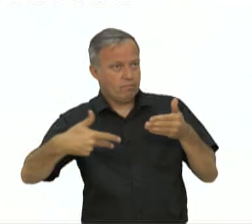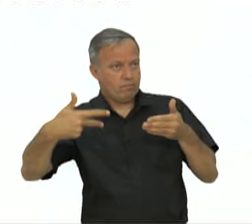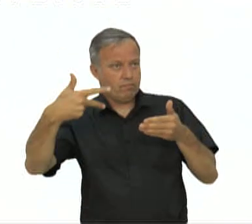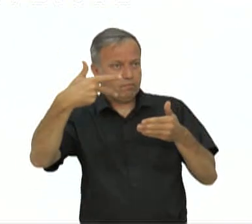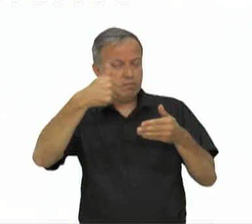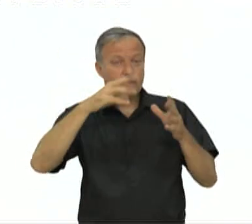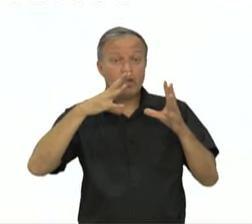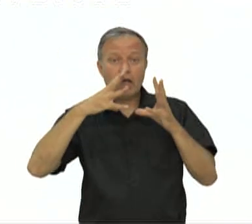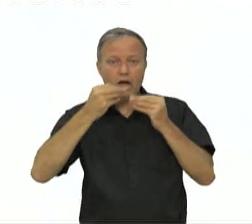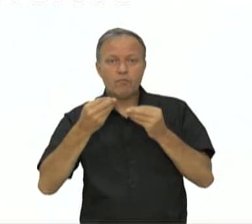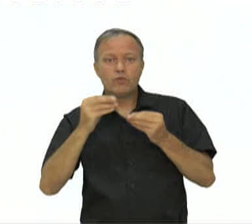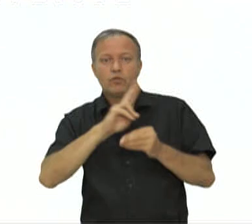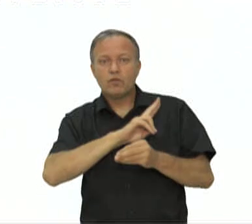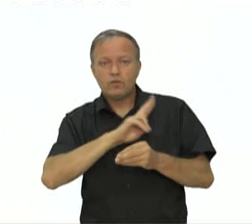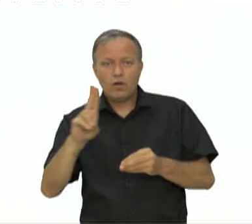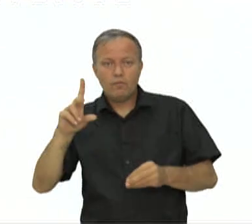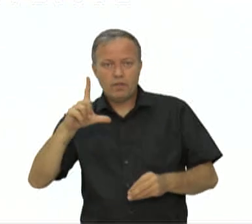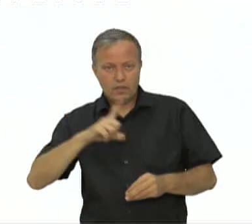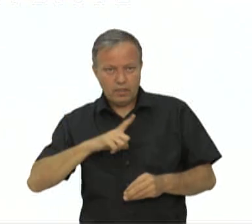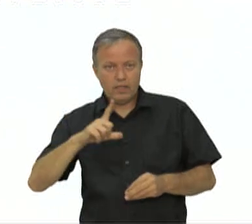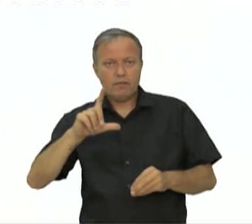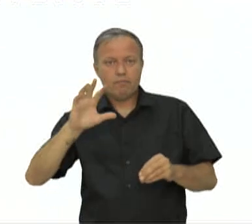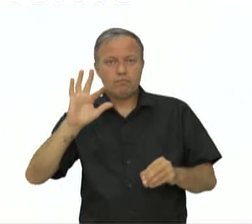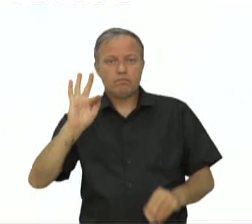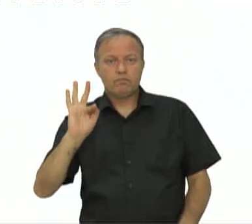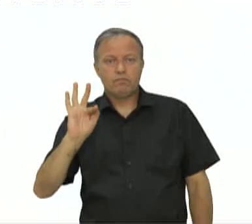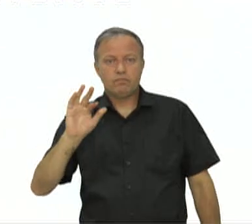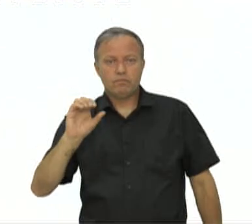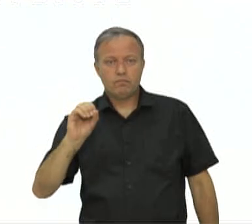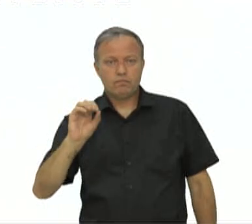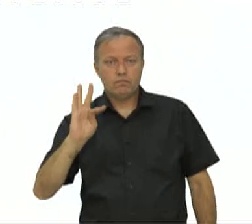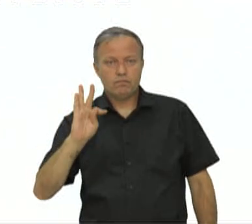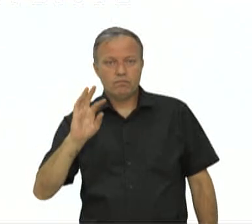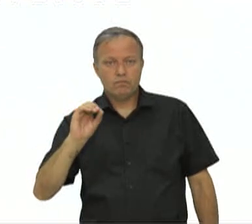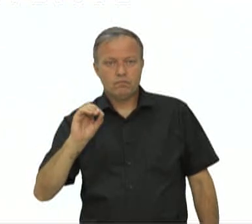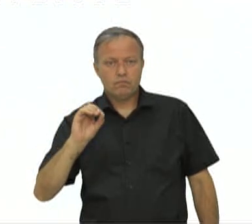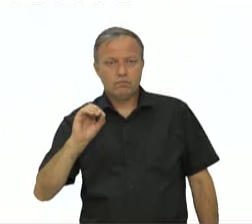chamadas de fotoação. Muito bem. O que é uma fotoação, professora?